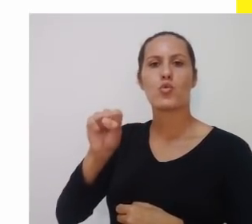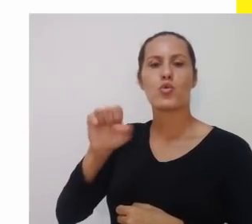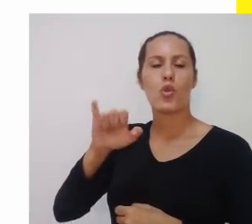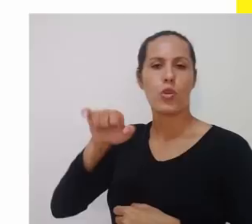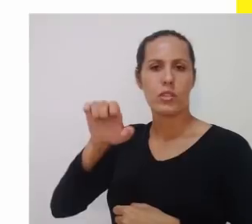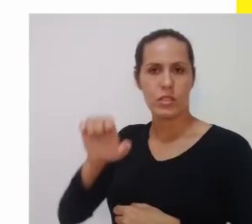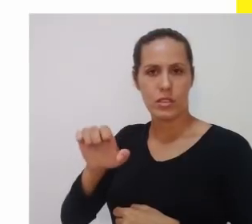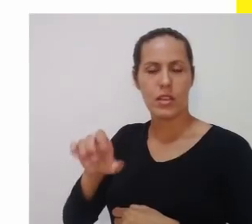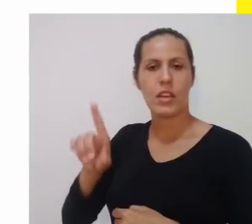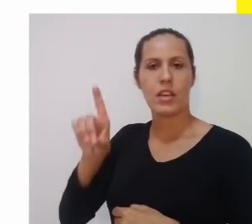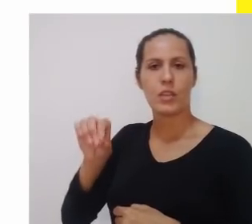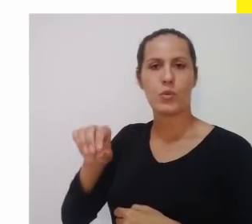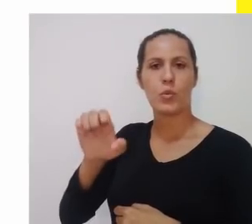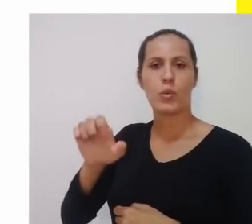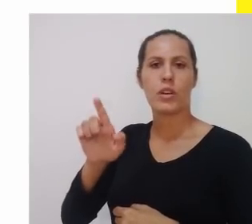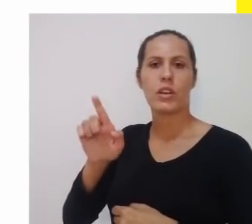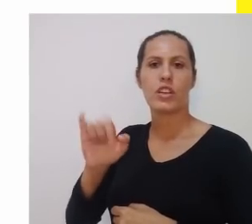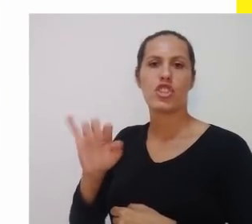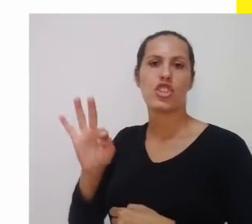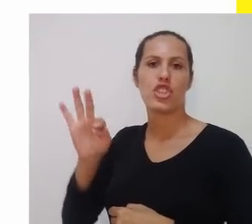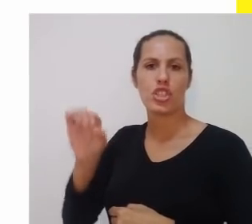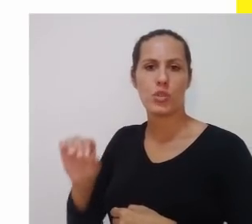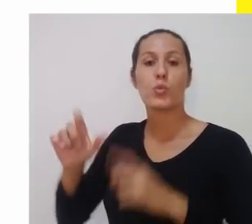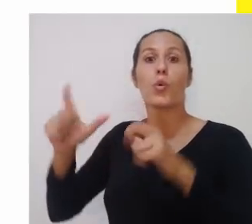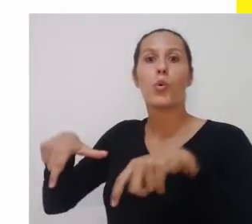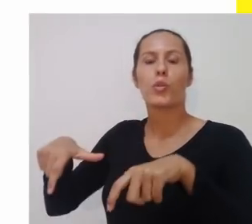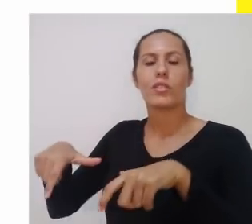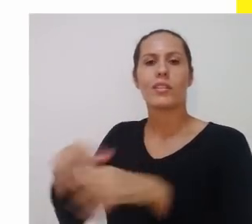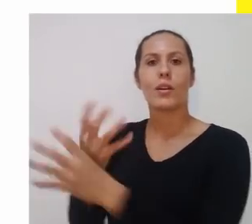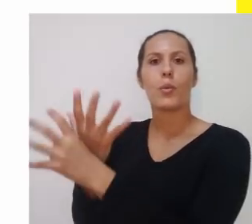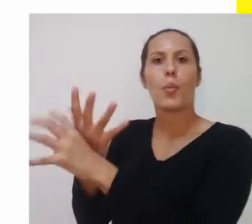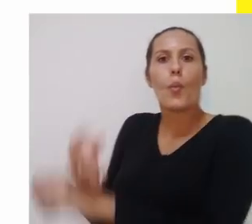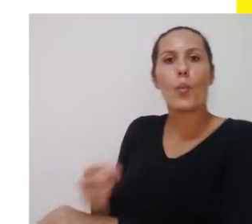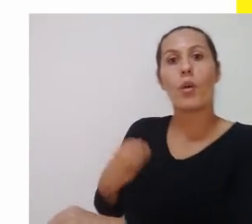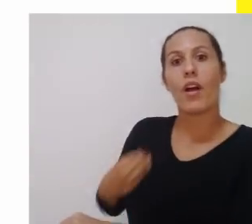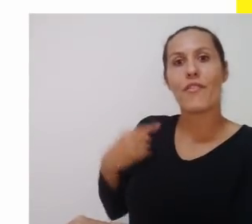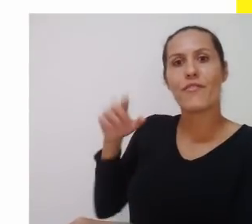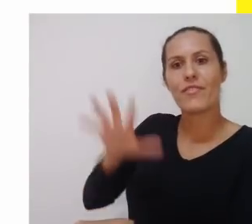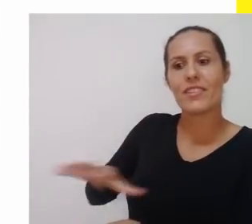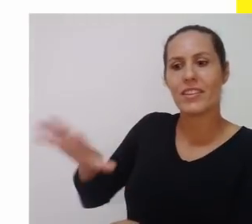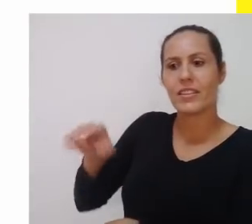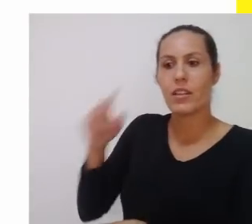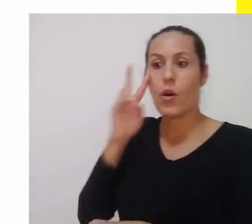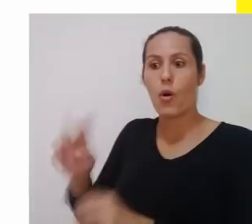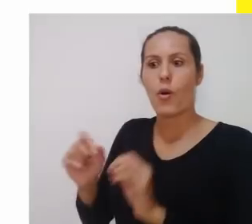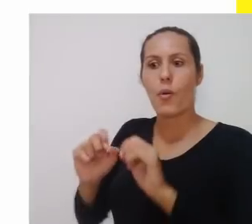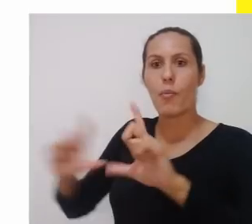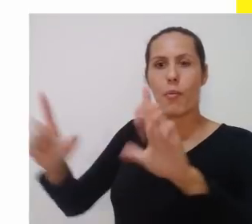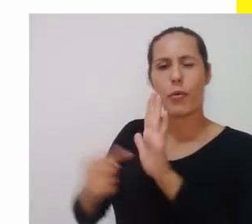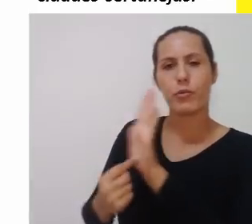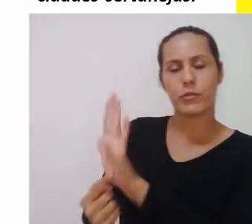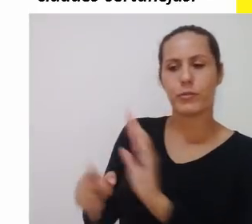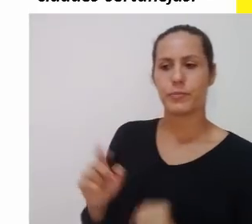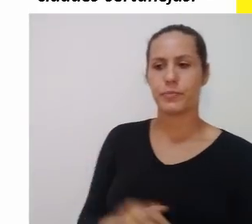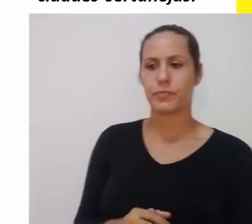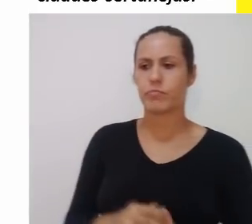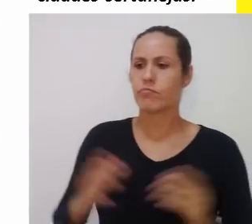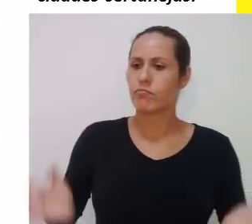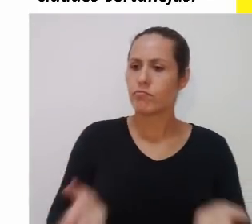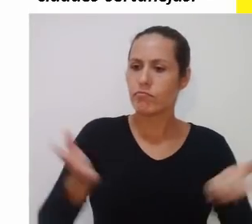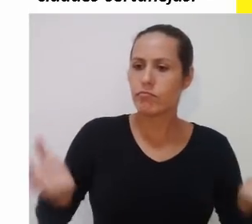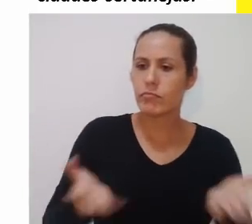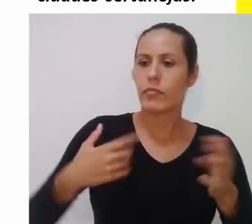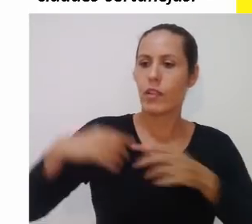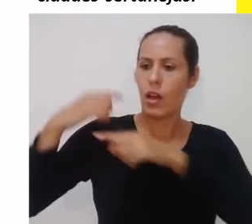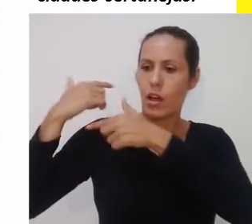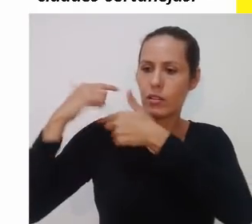do sertão. São do sertão. Olha o que a reportagem vai dizer em determinado momento. Está do lado